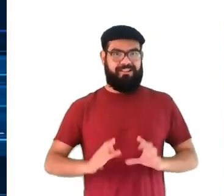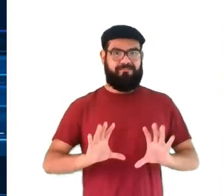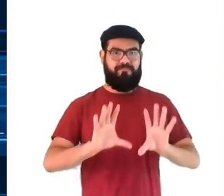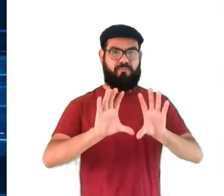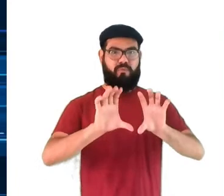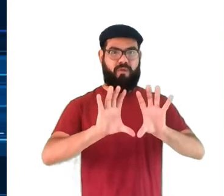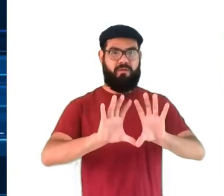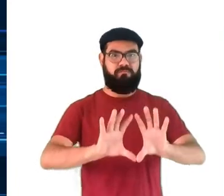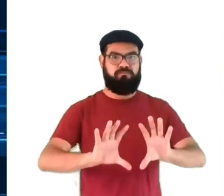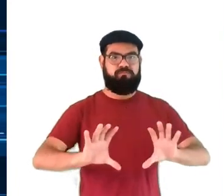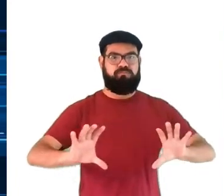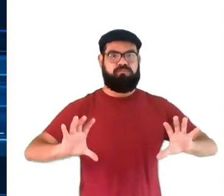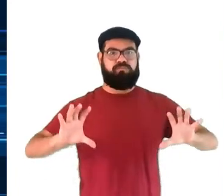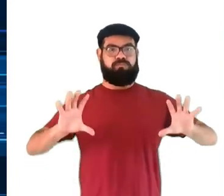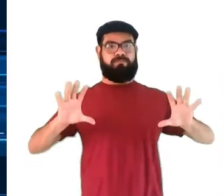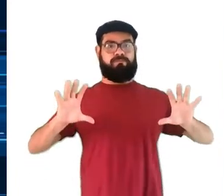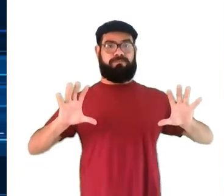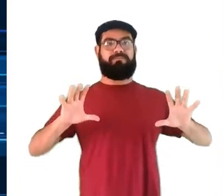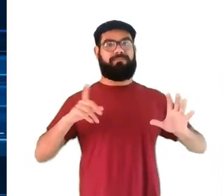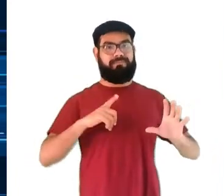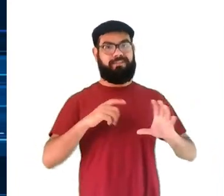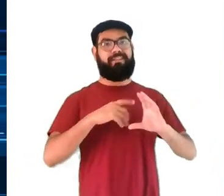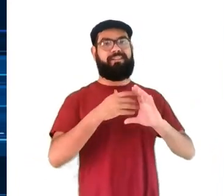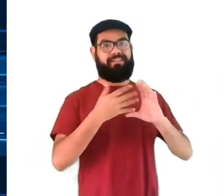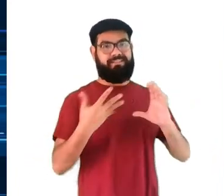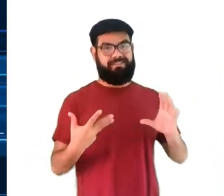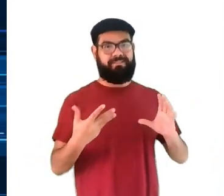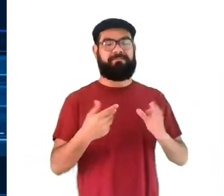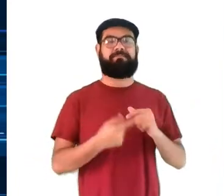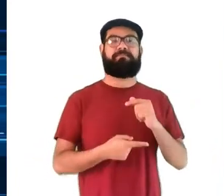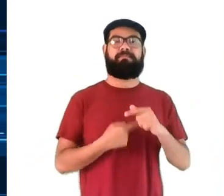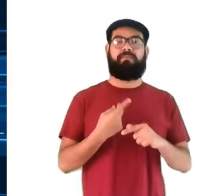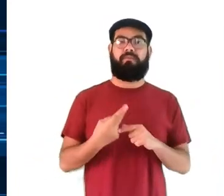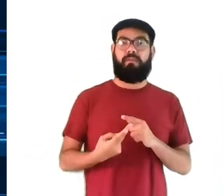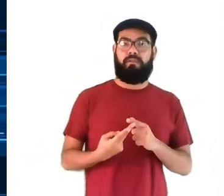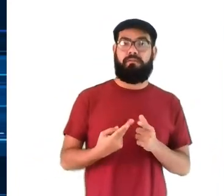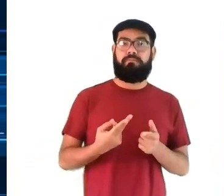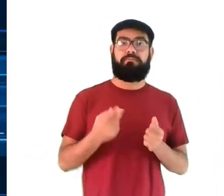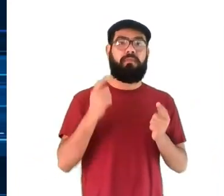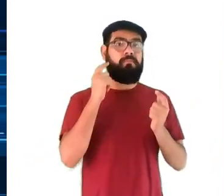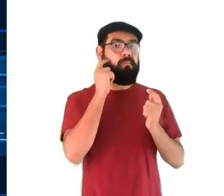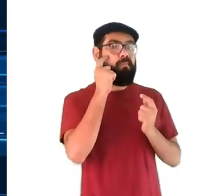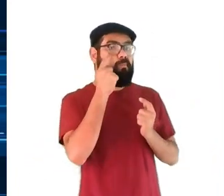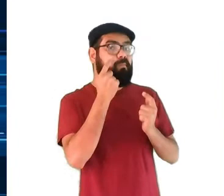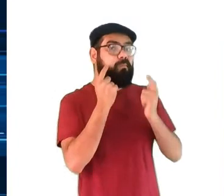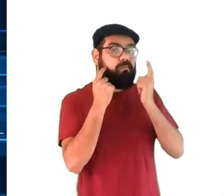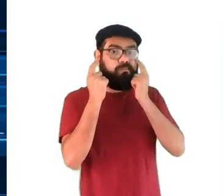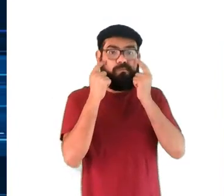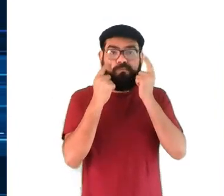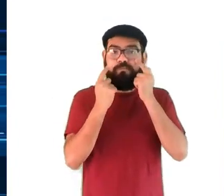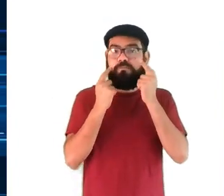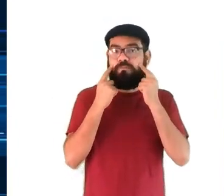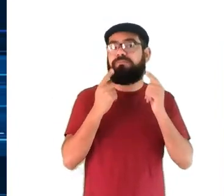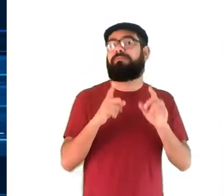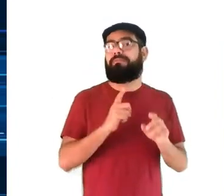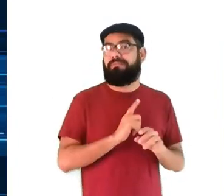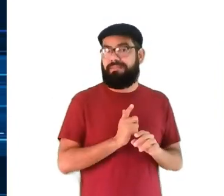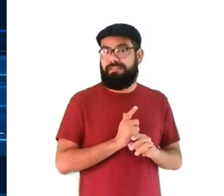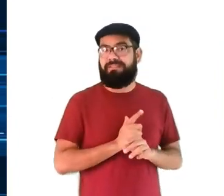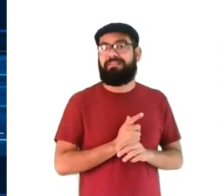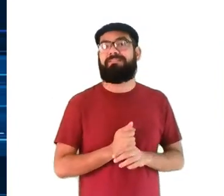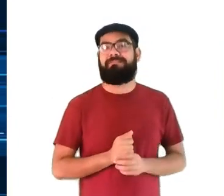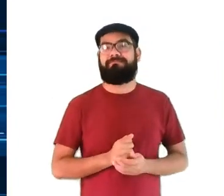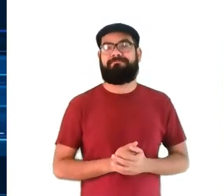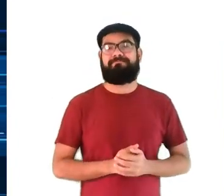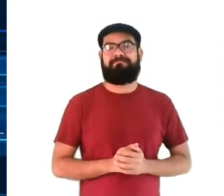essa característica. O aparecimento de acne, né, são as espinhas também